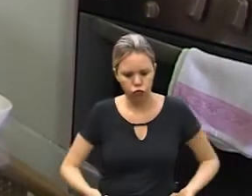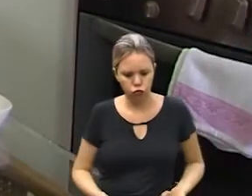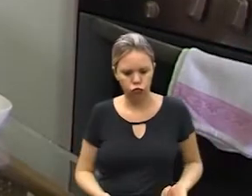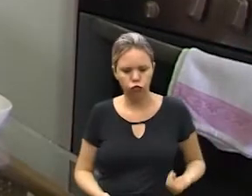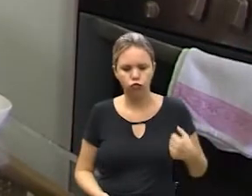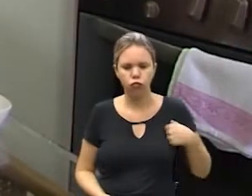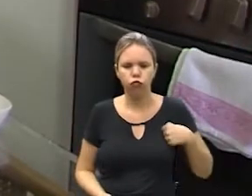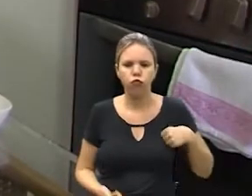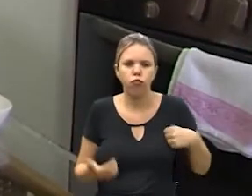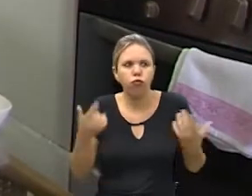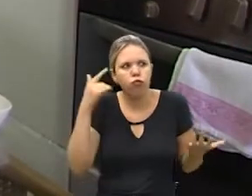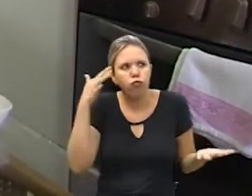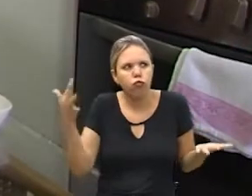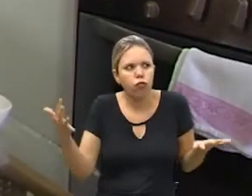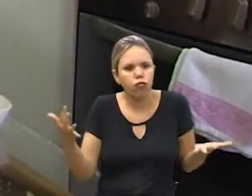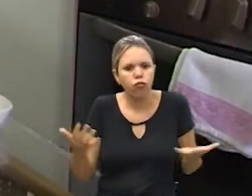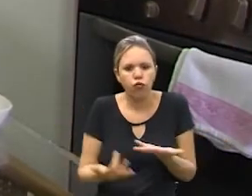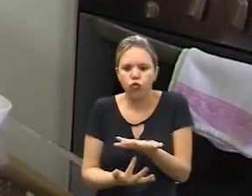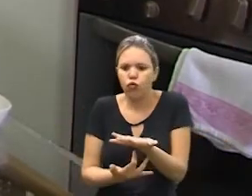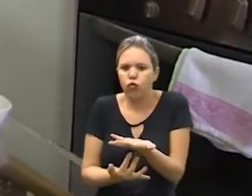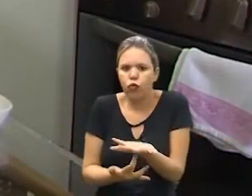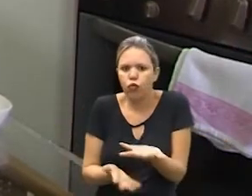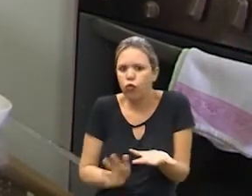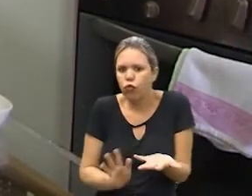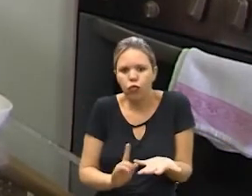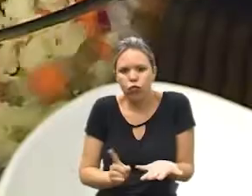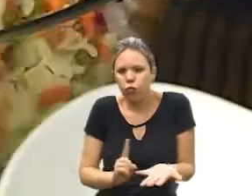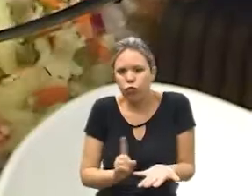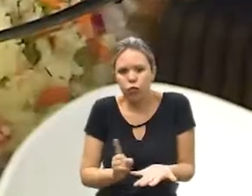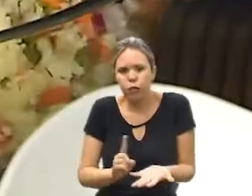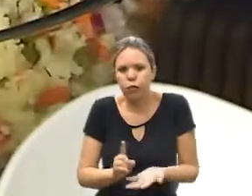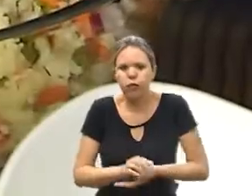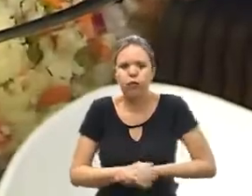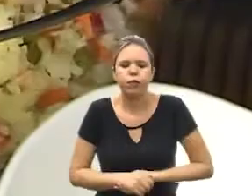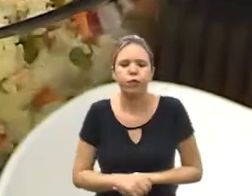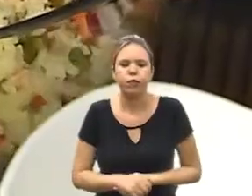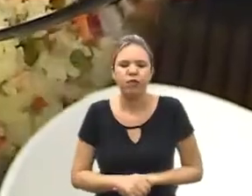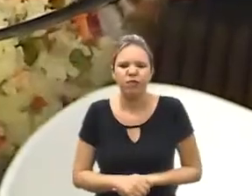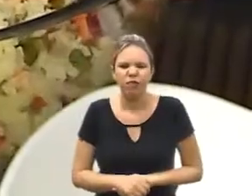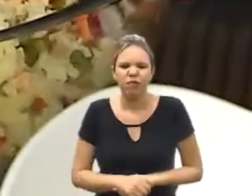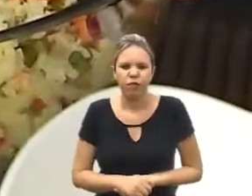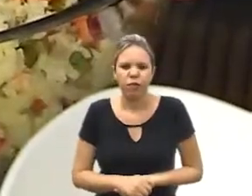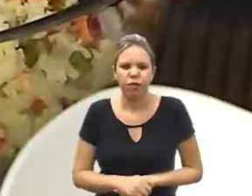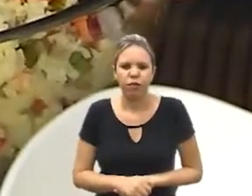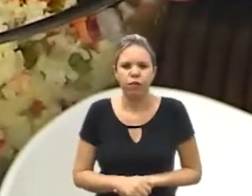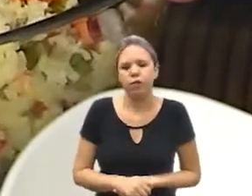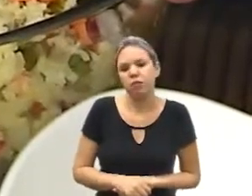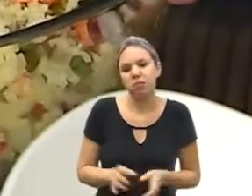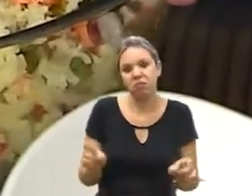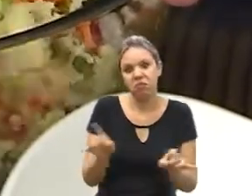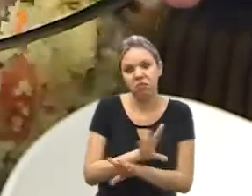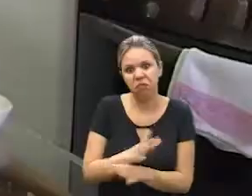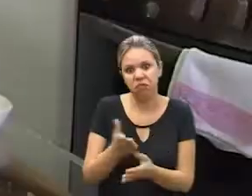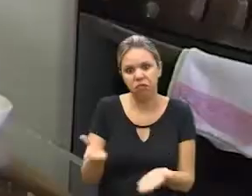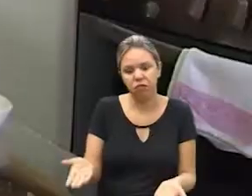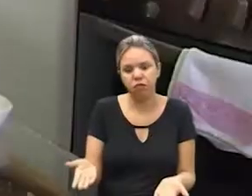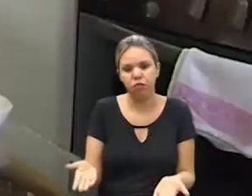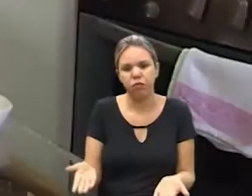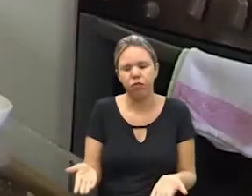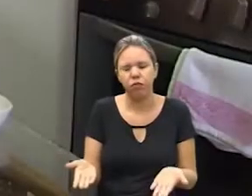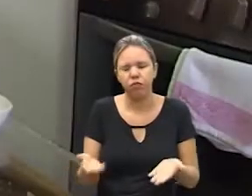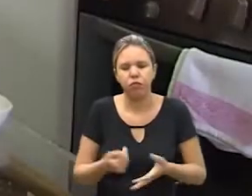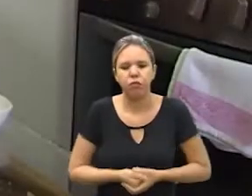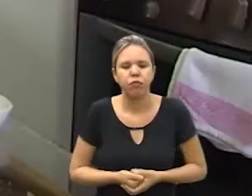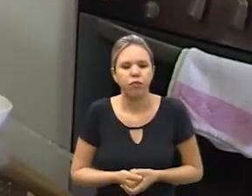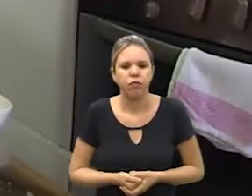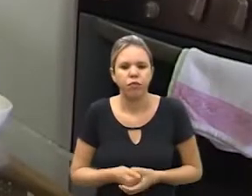que desenformar? Não vai no fogo? É. Não, não vai. Gente, tá pronto. Olha isso,